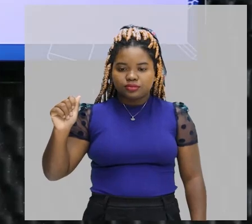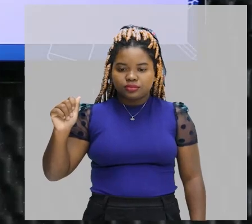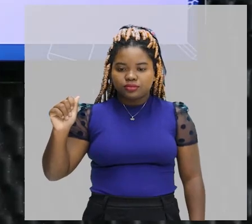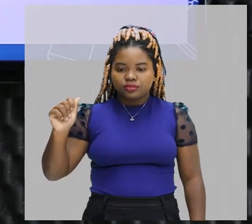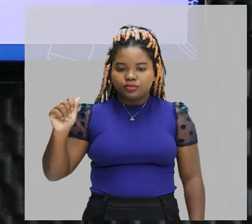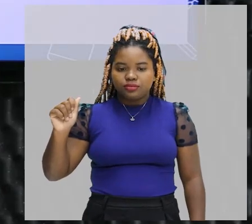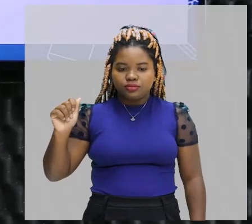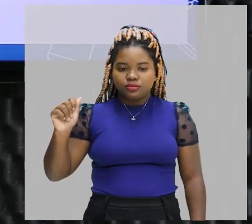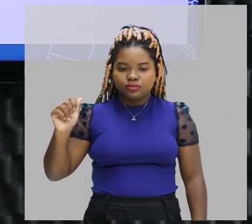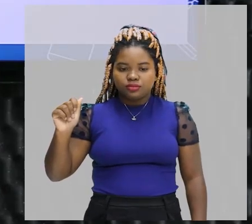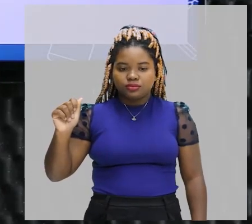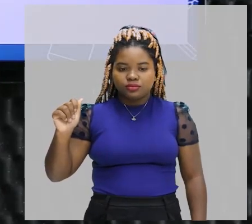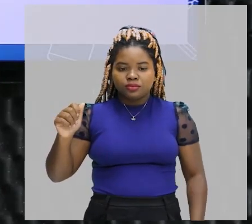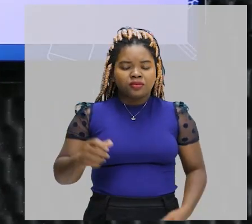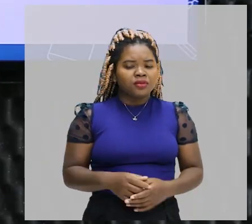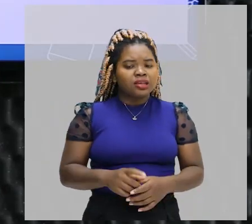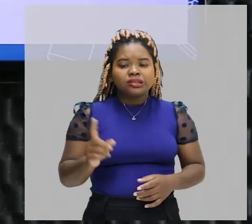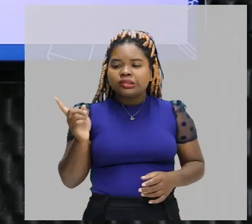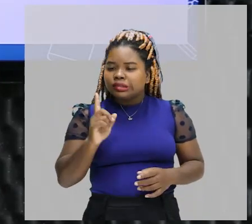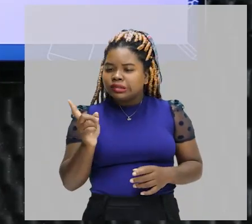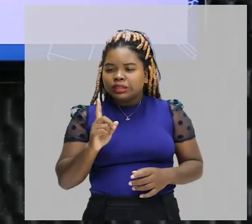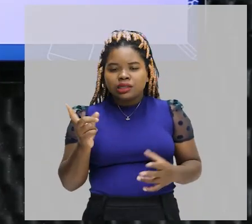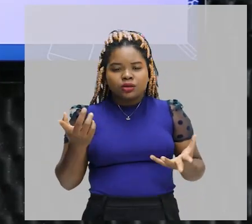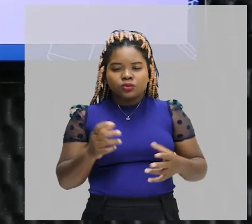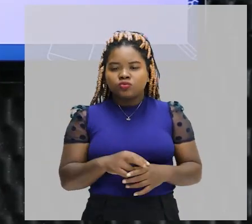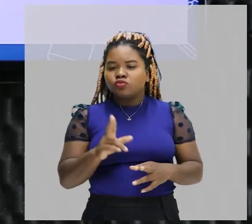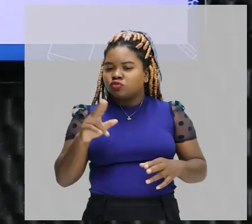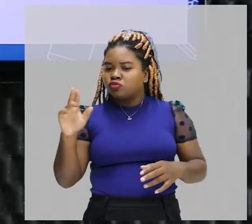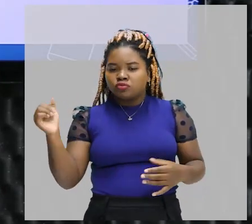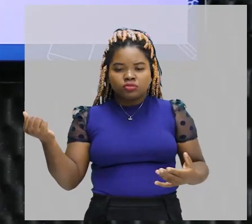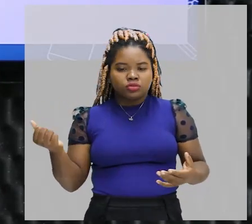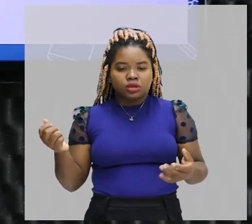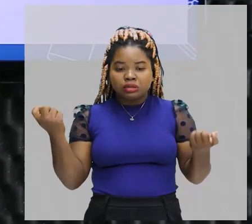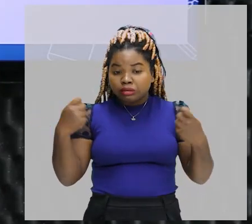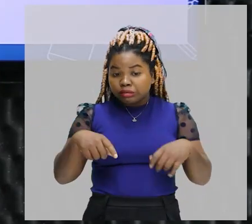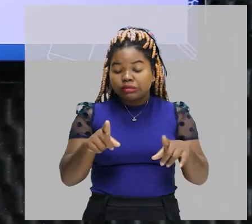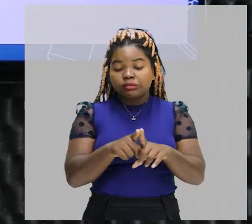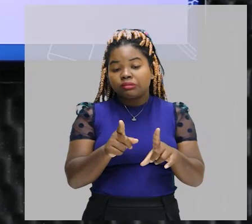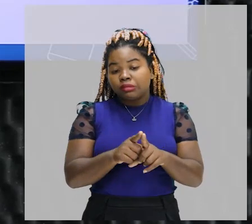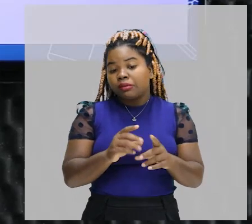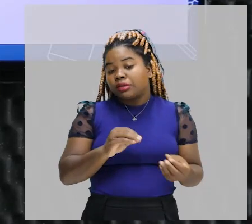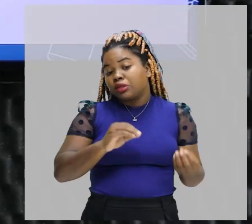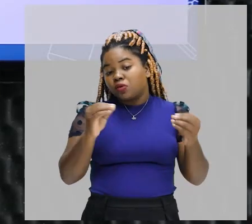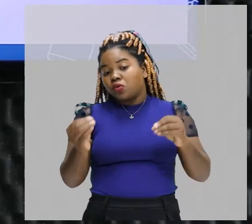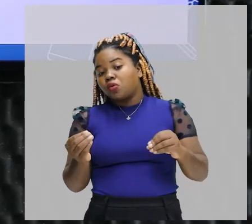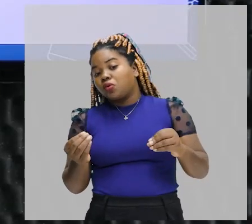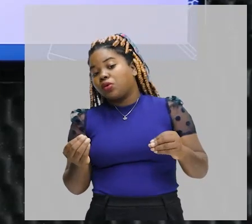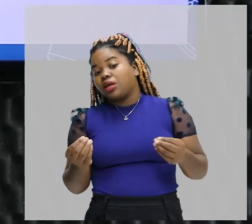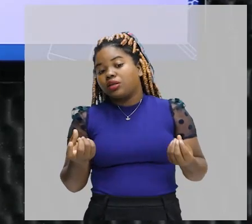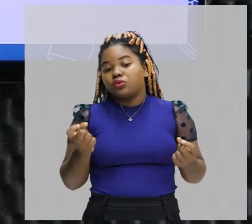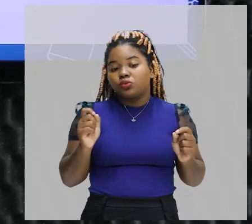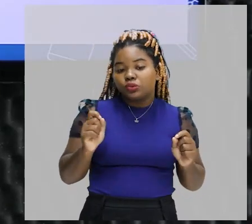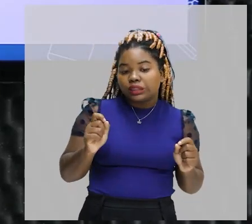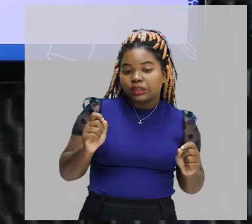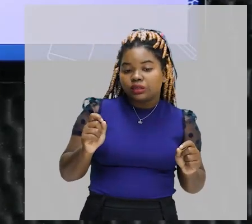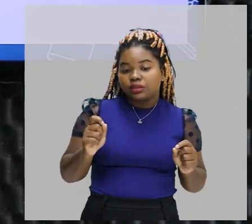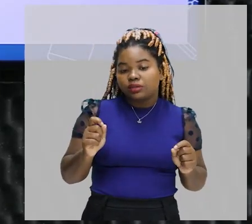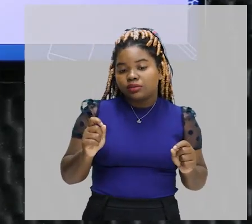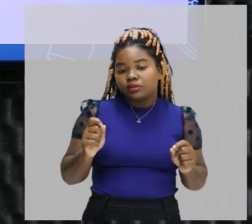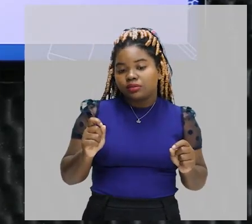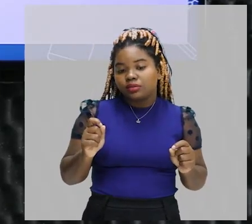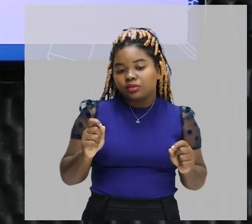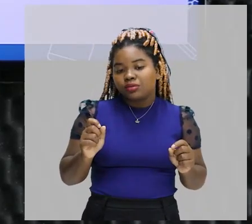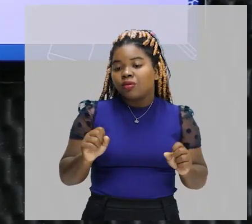de contato? Não. Podem ser também, não aplicados ali, né, formados